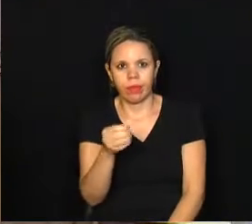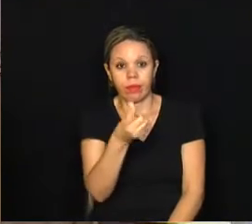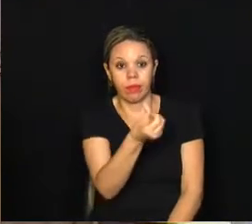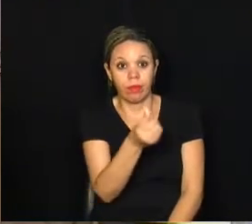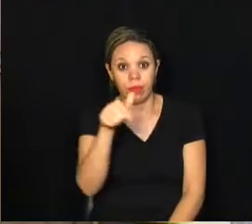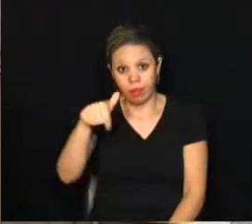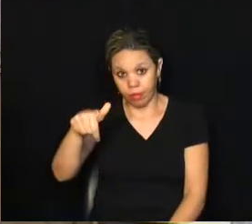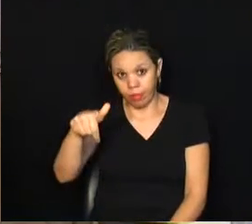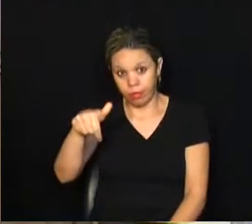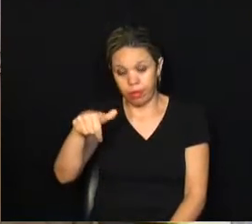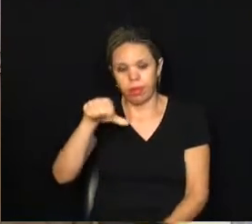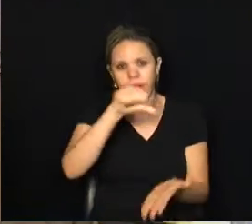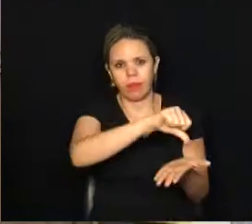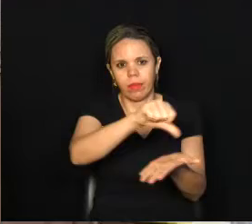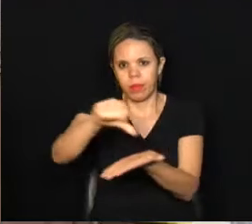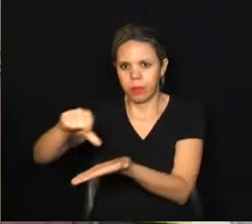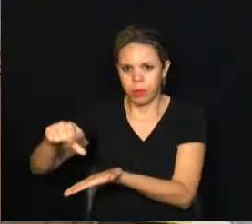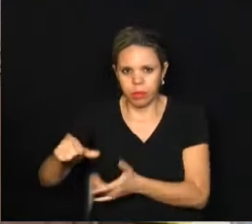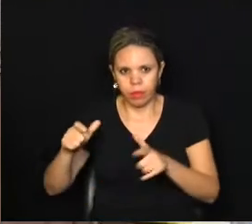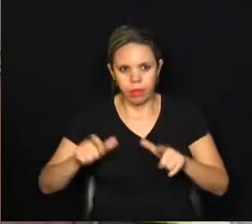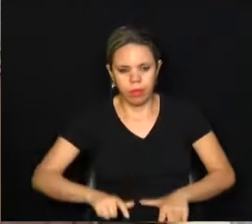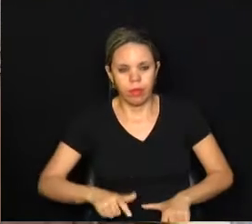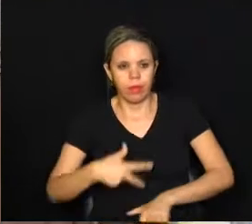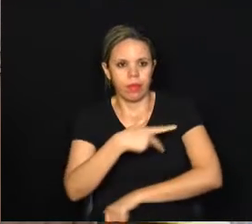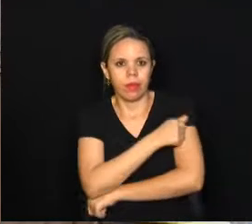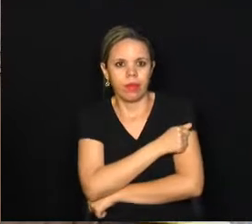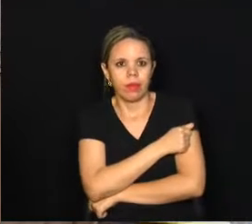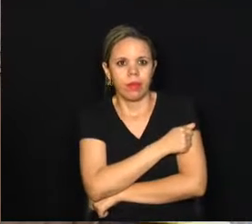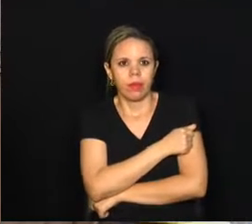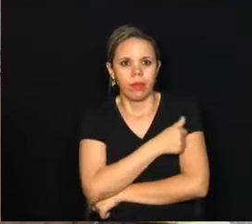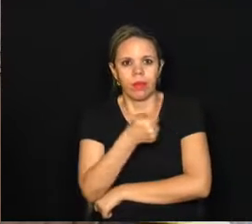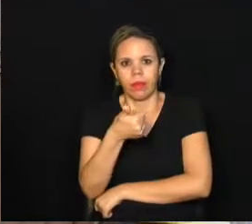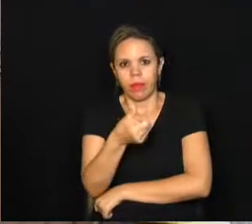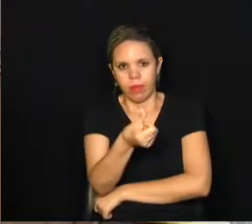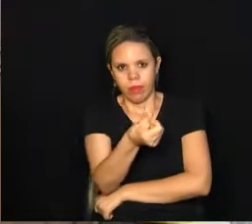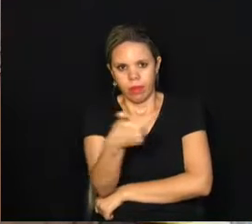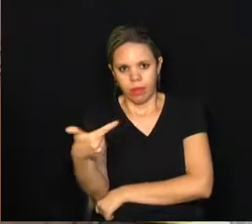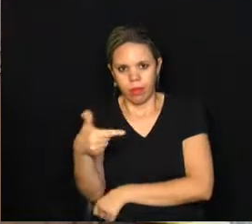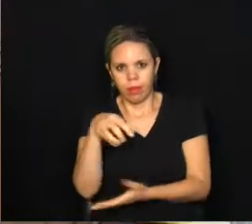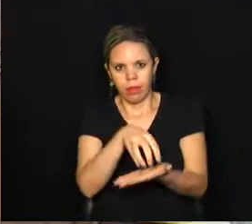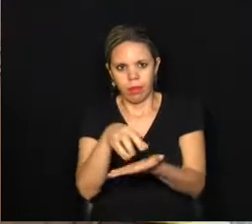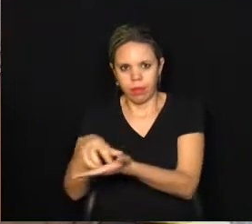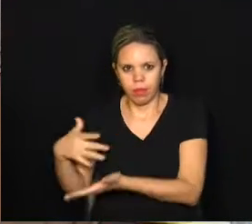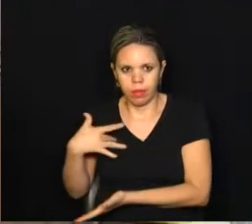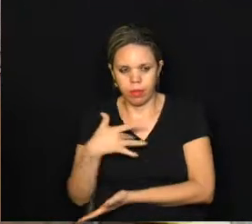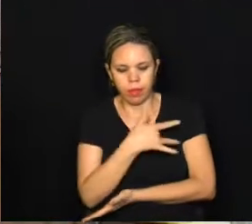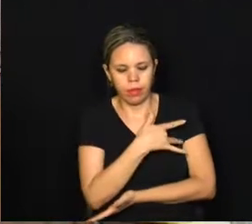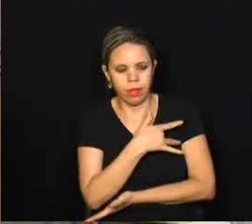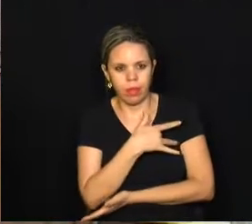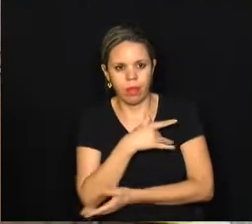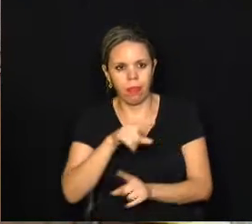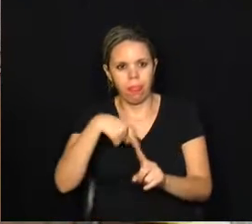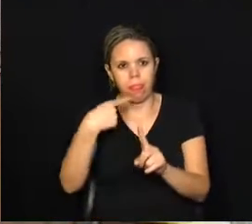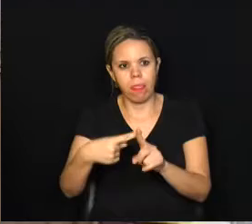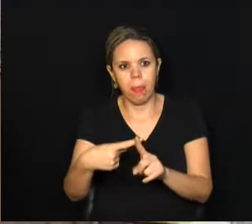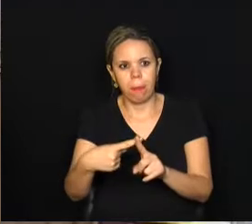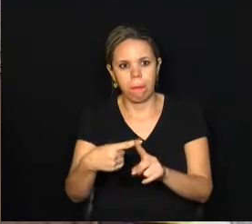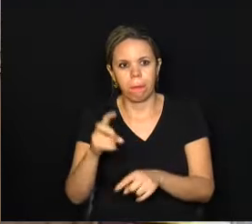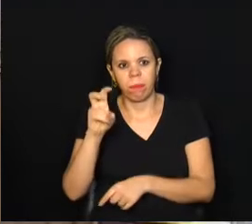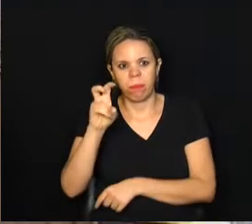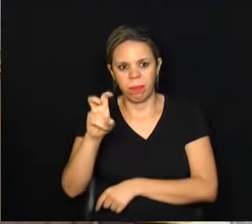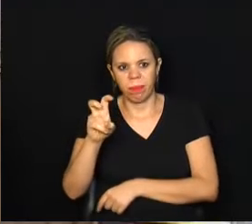67 pontos de vacinação, 62 unidades básicas, mais